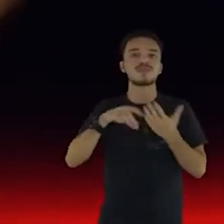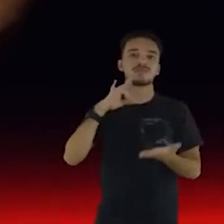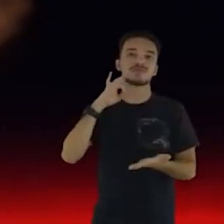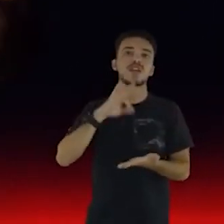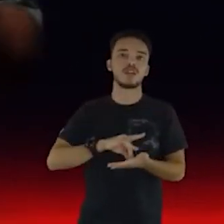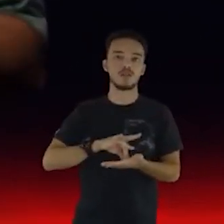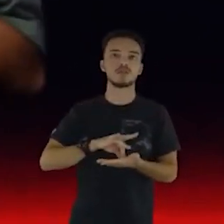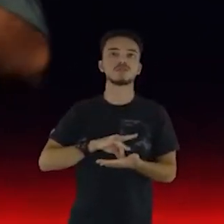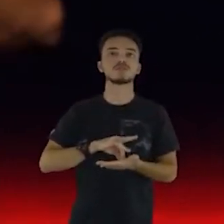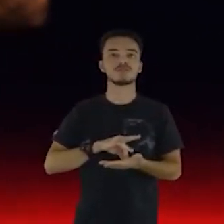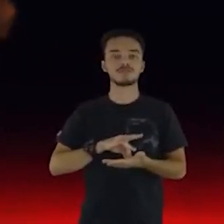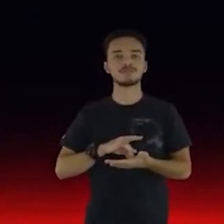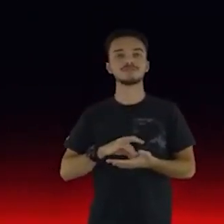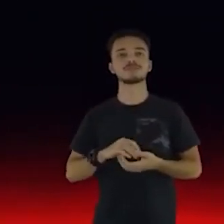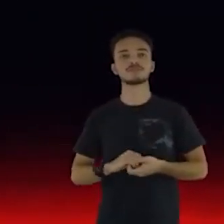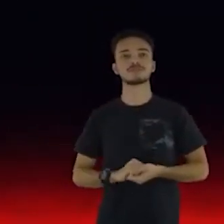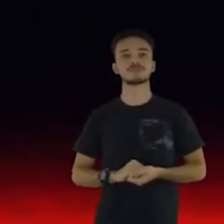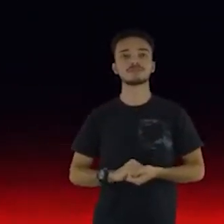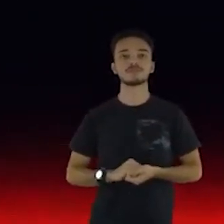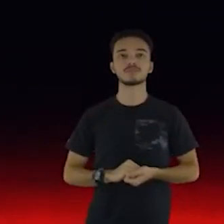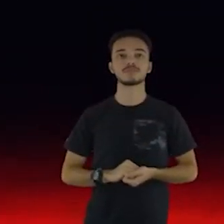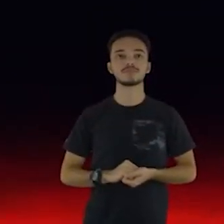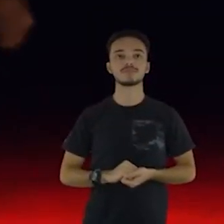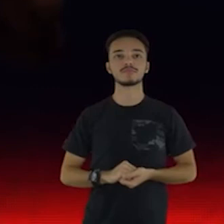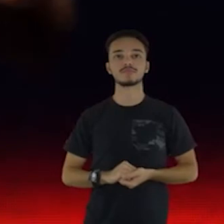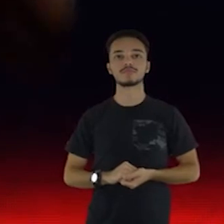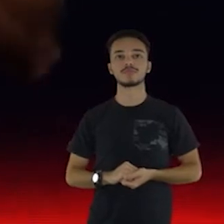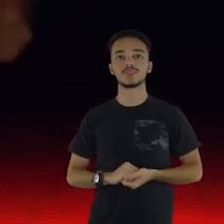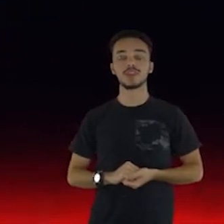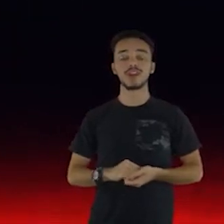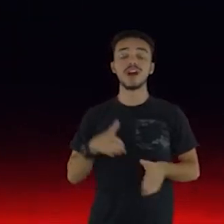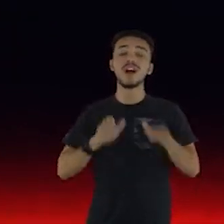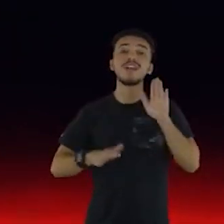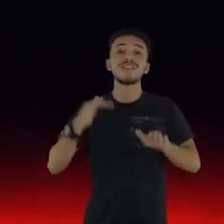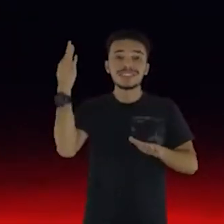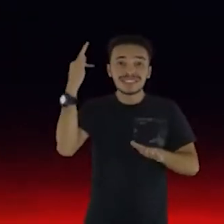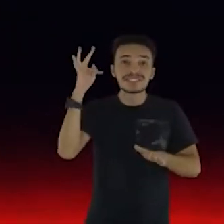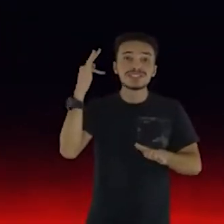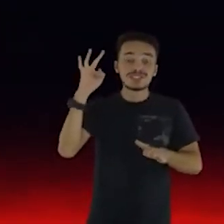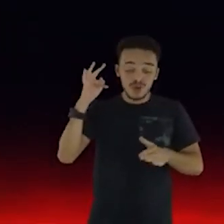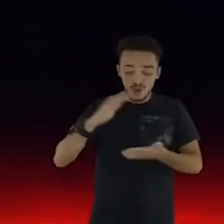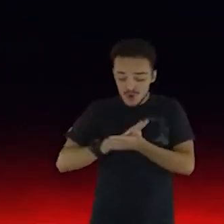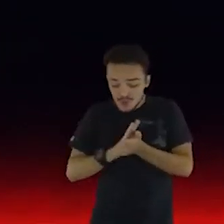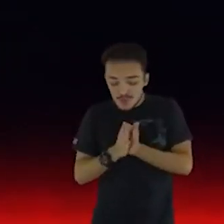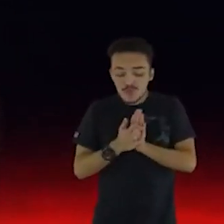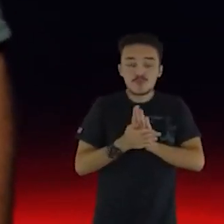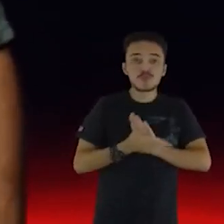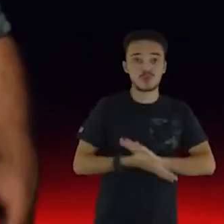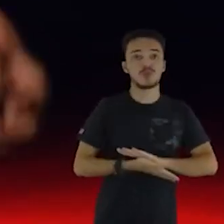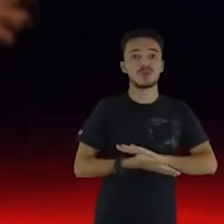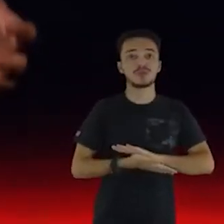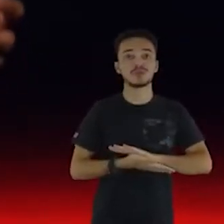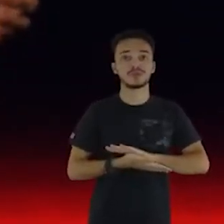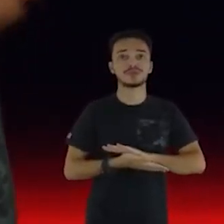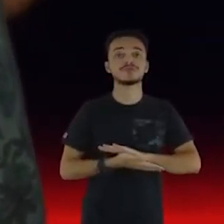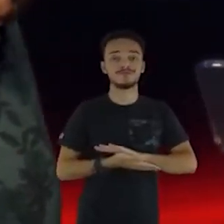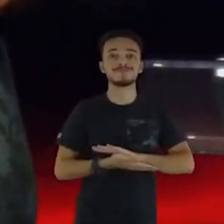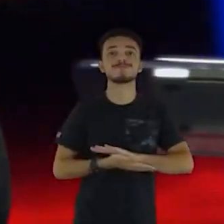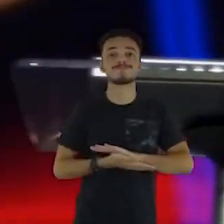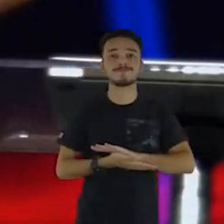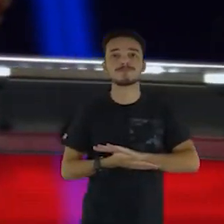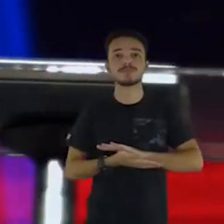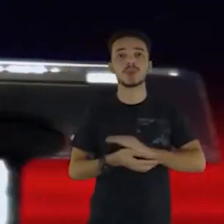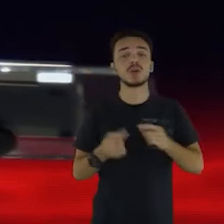Pai, eu sei que ser esticado por Ti às vezes dói, porque nós precisamos sair da nossa zona de conforto. Eu sei que